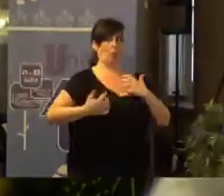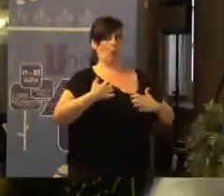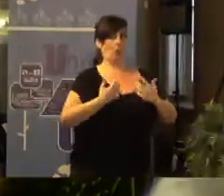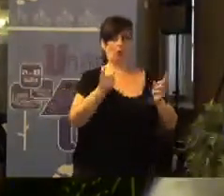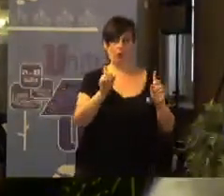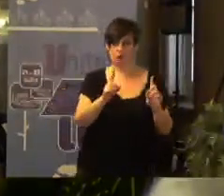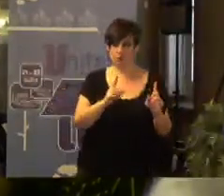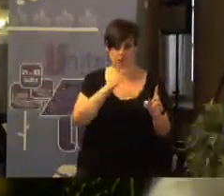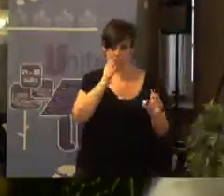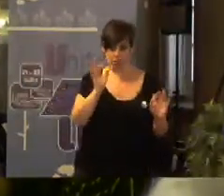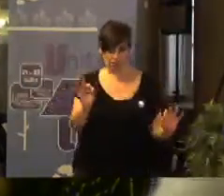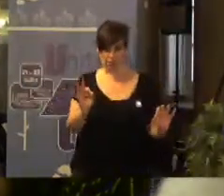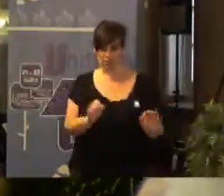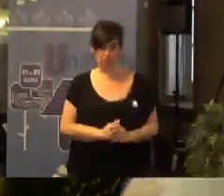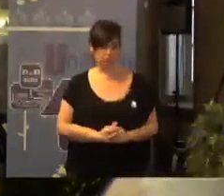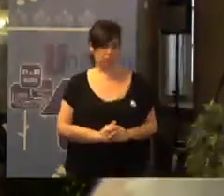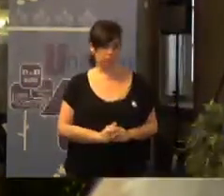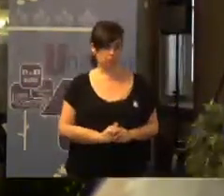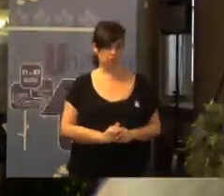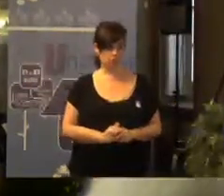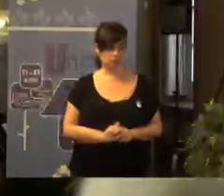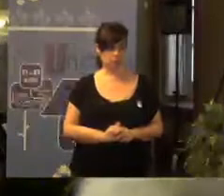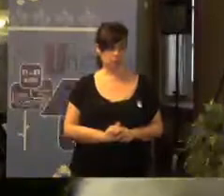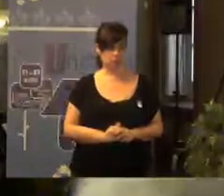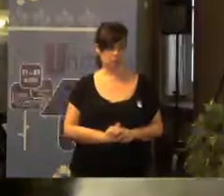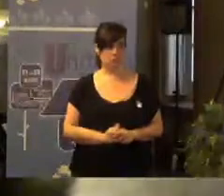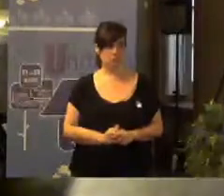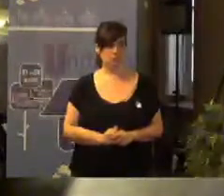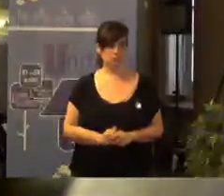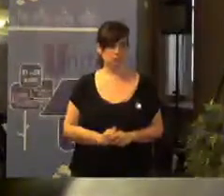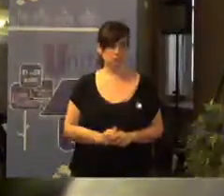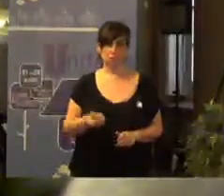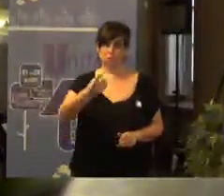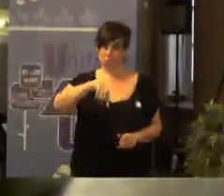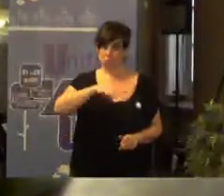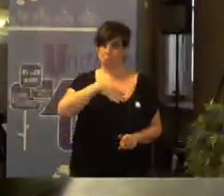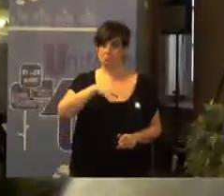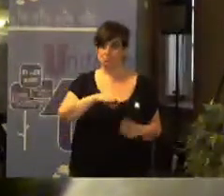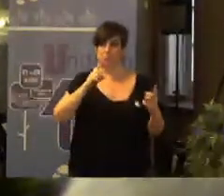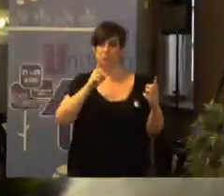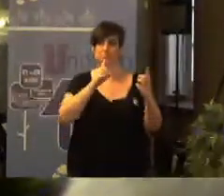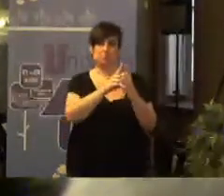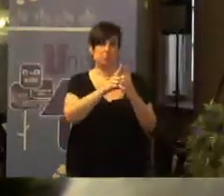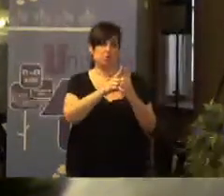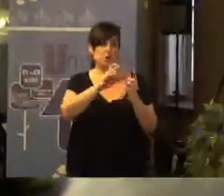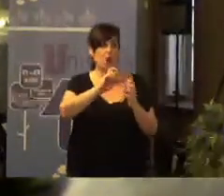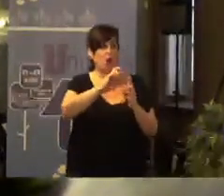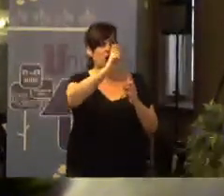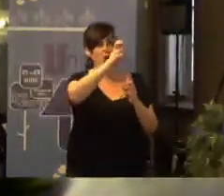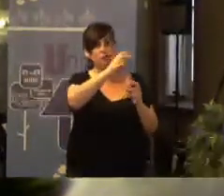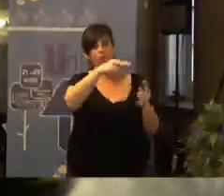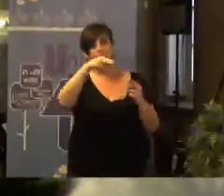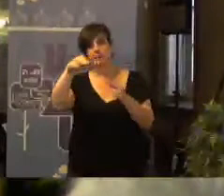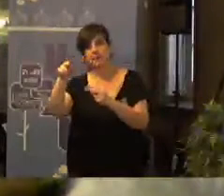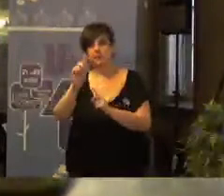PS não é nosso namorado. Nós não fomos ficar muito ofendidos porque o nosso namorado foi falar com outra rapariga e aquilo até pode haver ali um flerte.